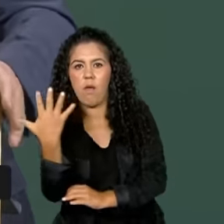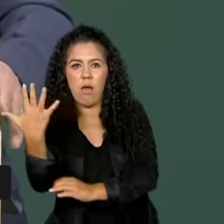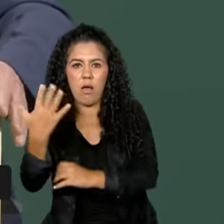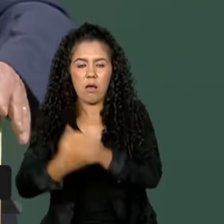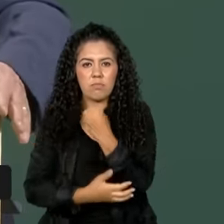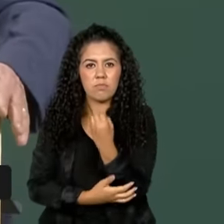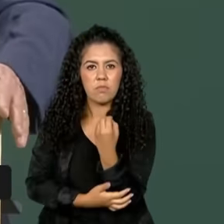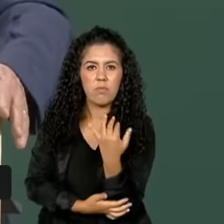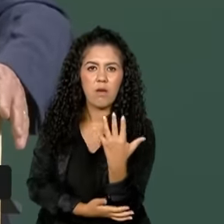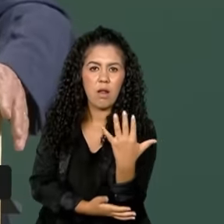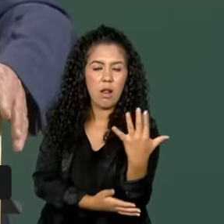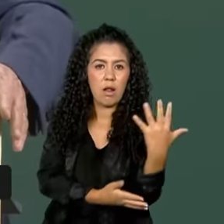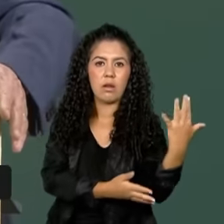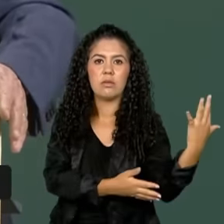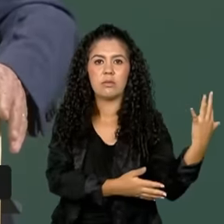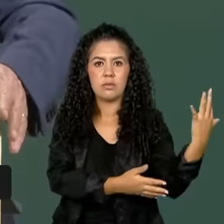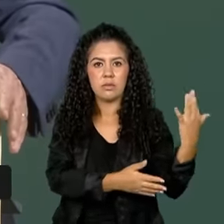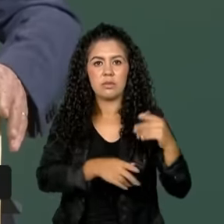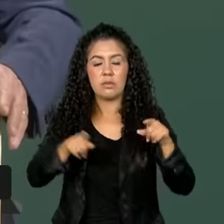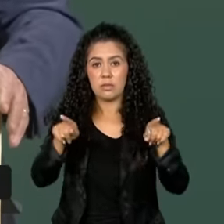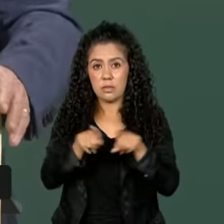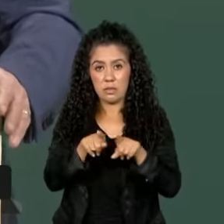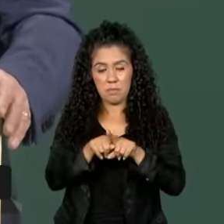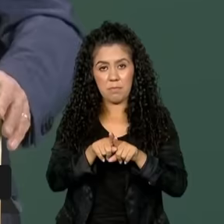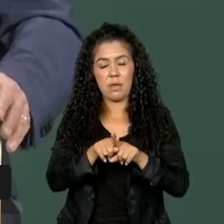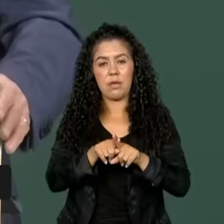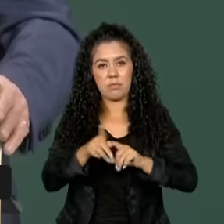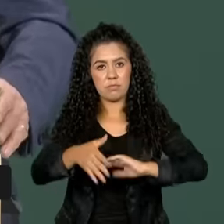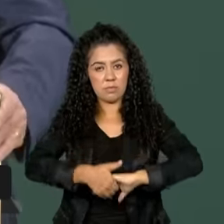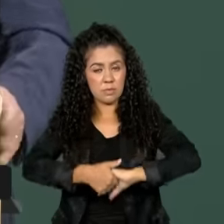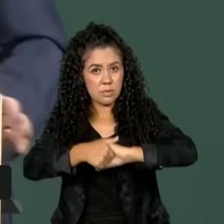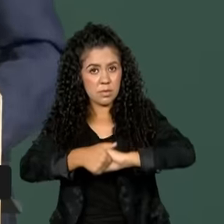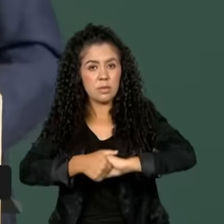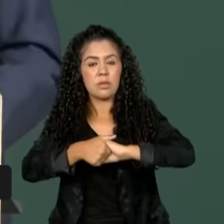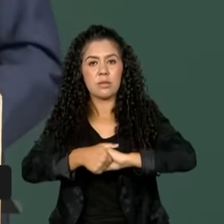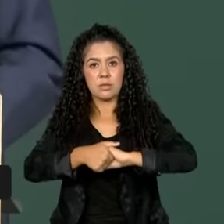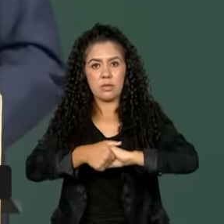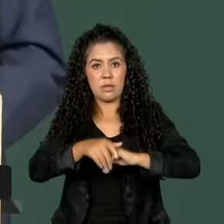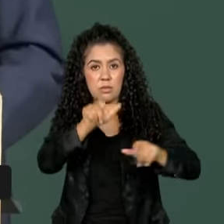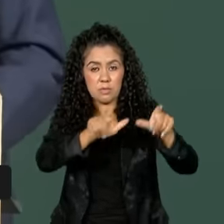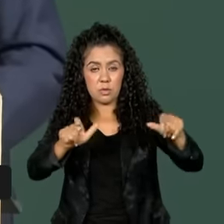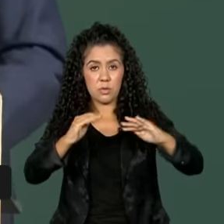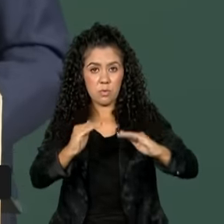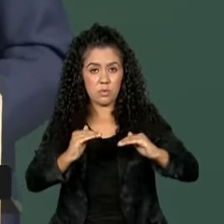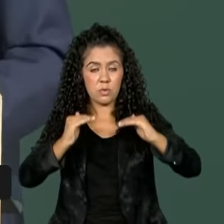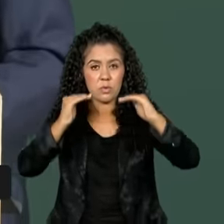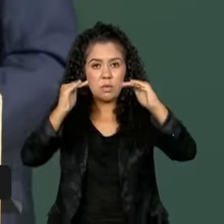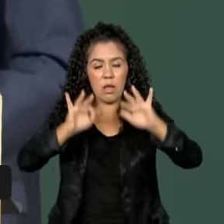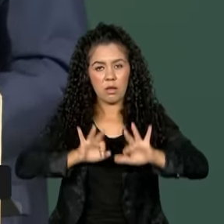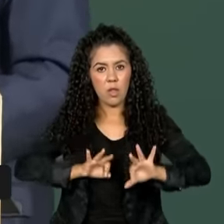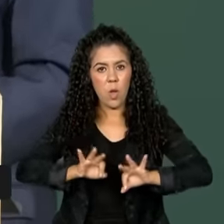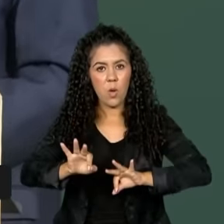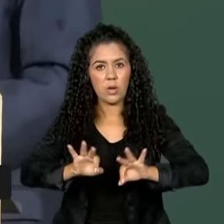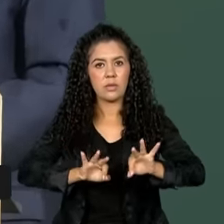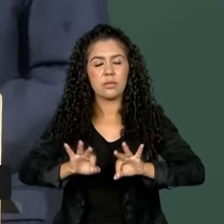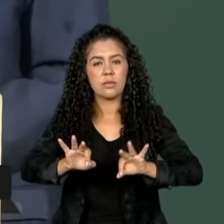representando autoridades dos Emirados Árabes que estão promovendo essa COP